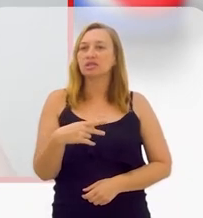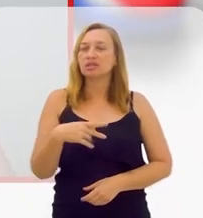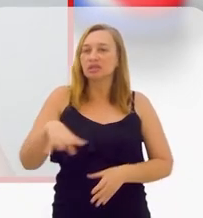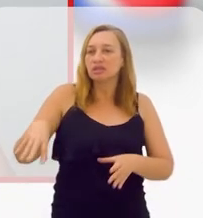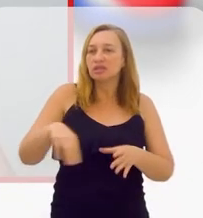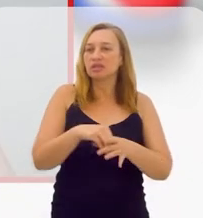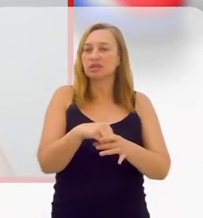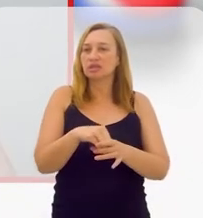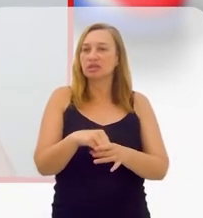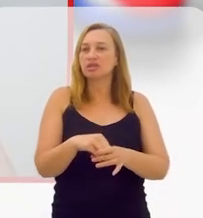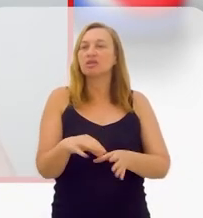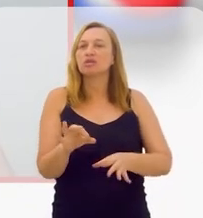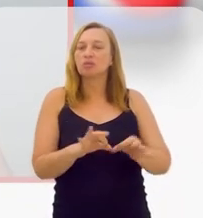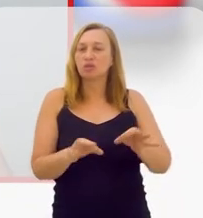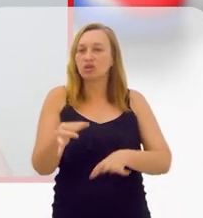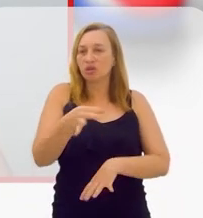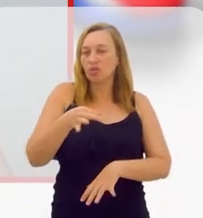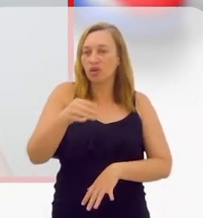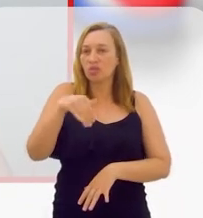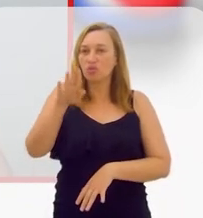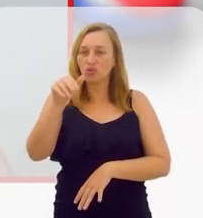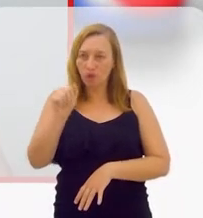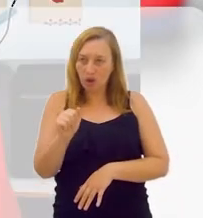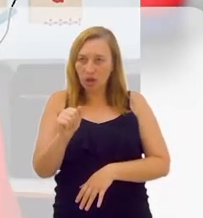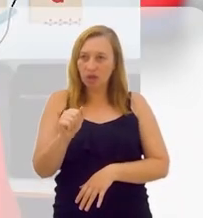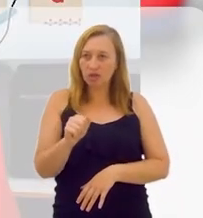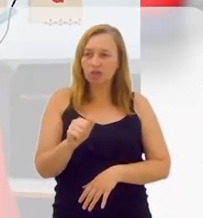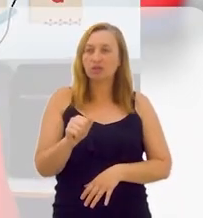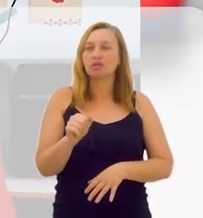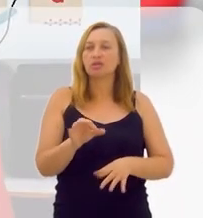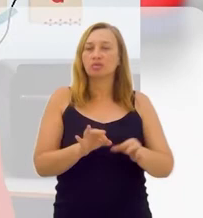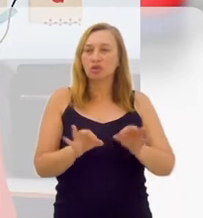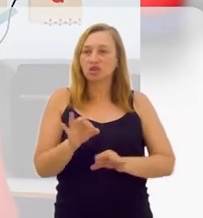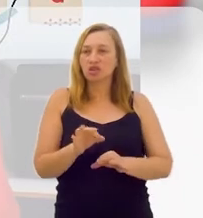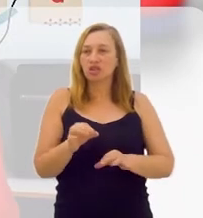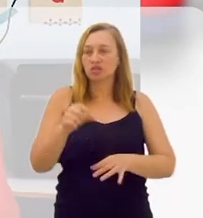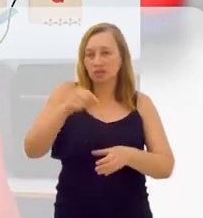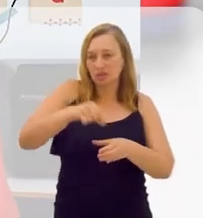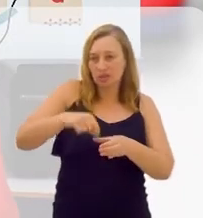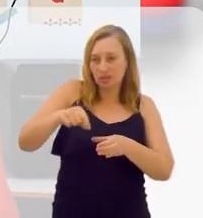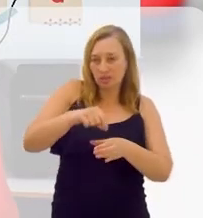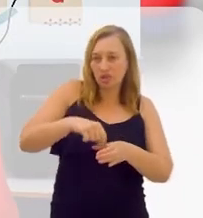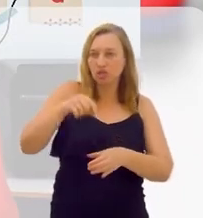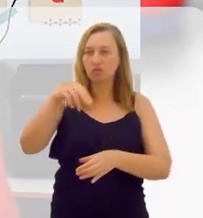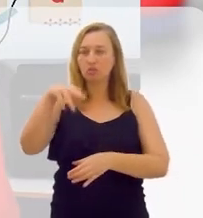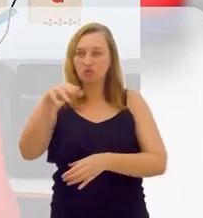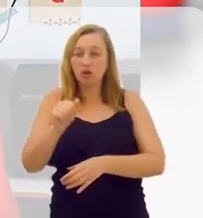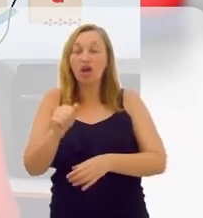vocês ingressaram, né, no projeto da moeda Mumbuca através do projeto Sementes do Banco